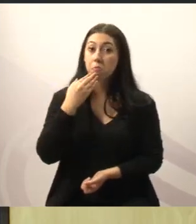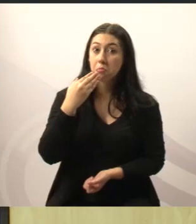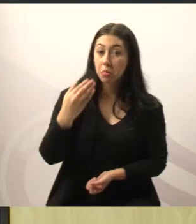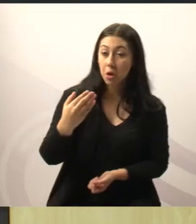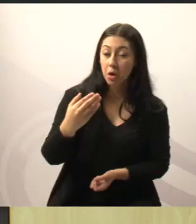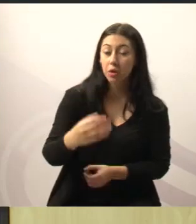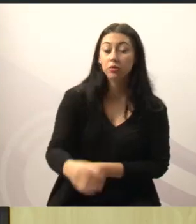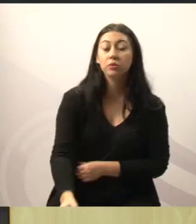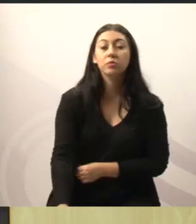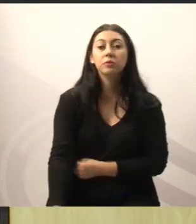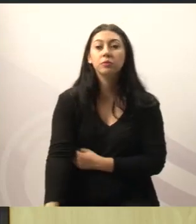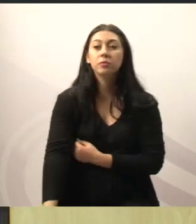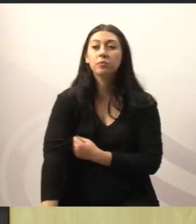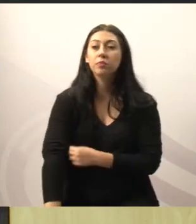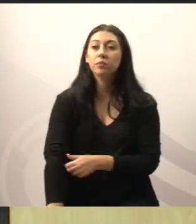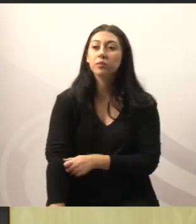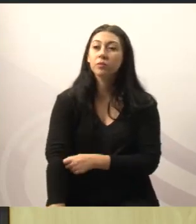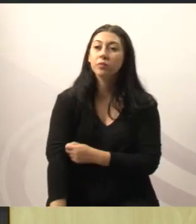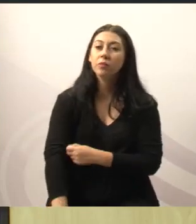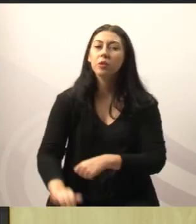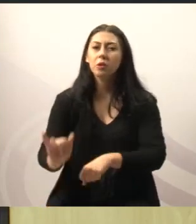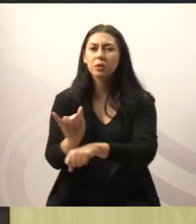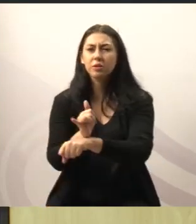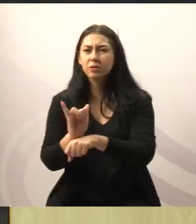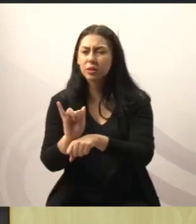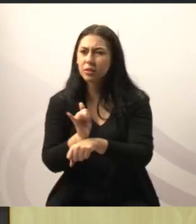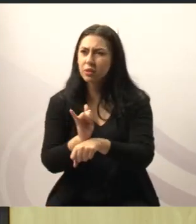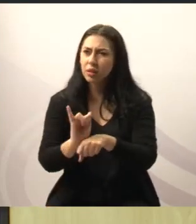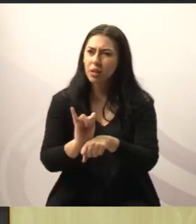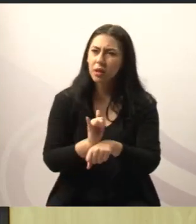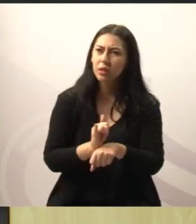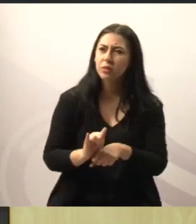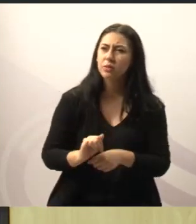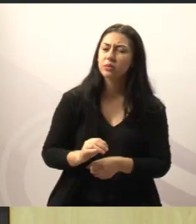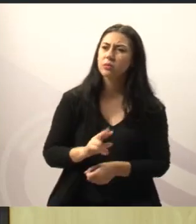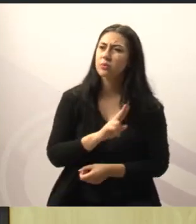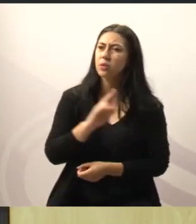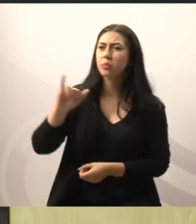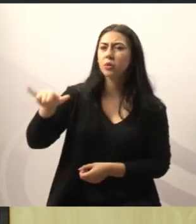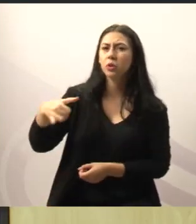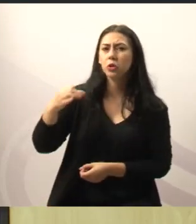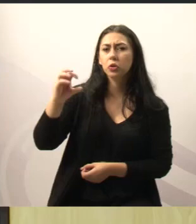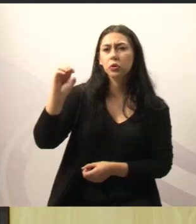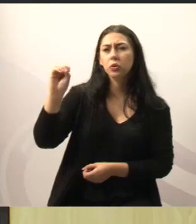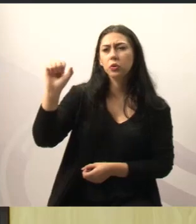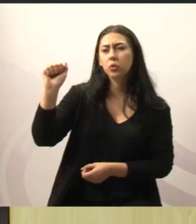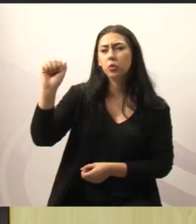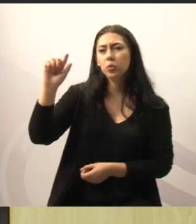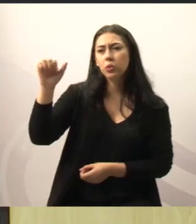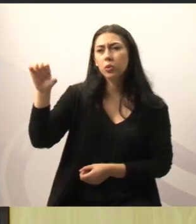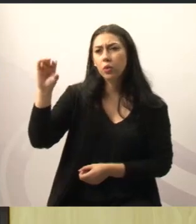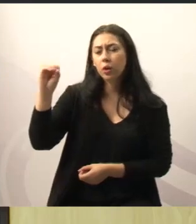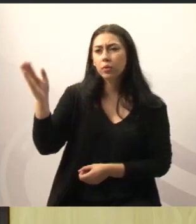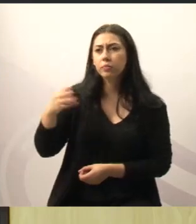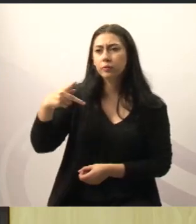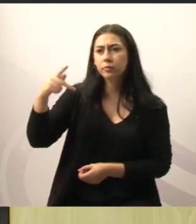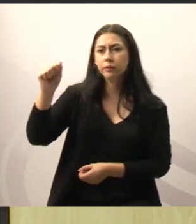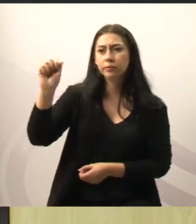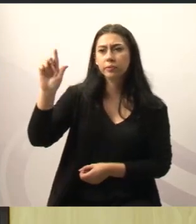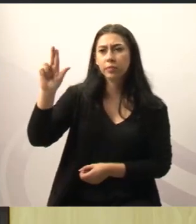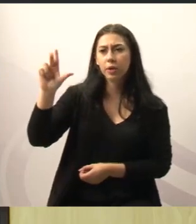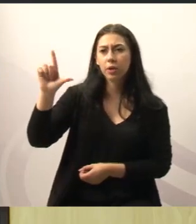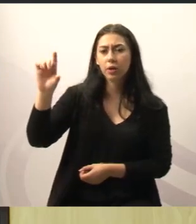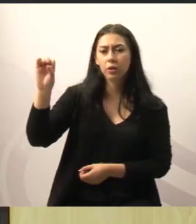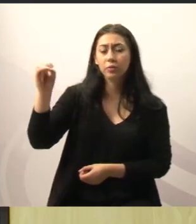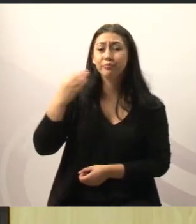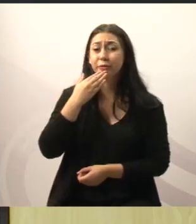Estado, Procuradoria Assuntos Estratégicos, doutor João Paulo Poggio Ismânio, acerca da flexibilização e abertura do